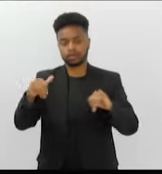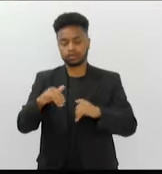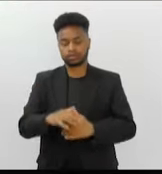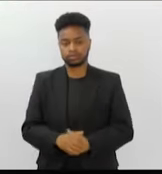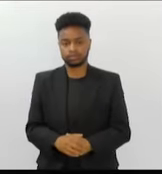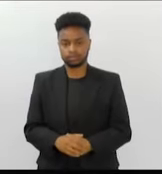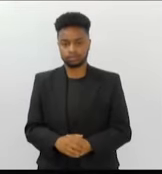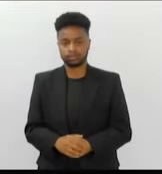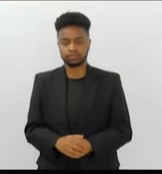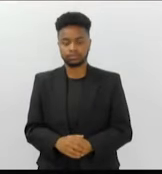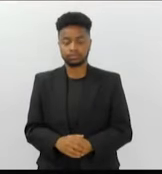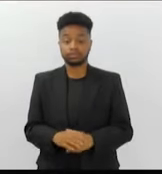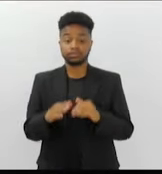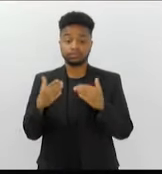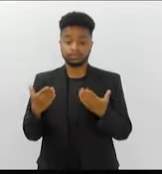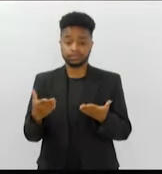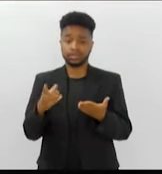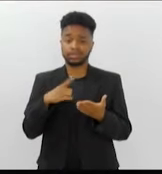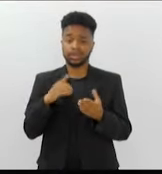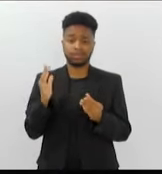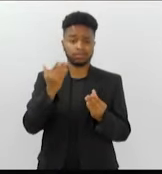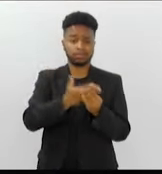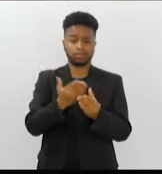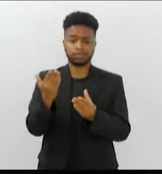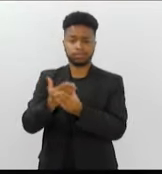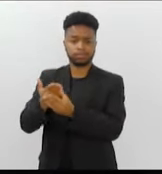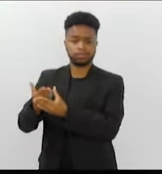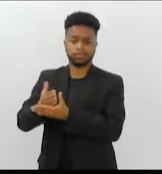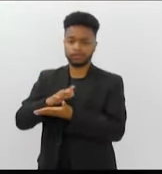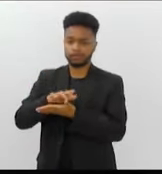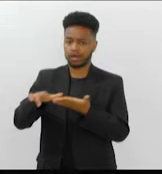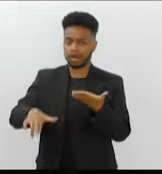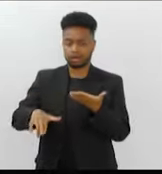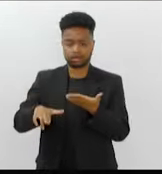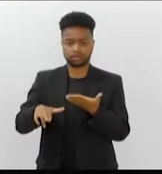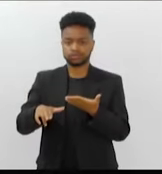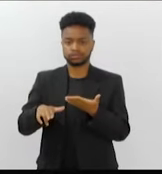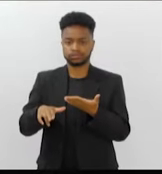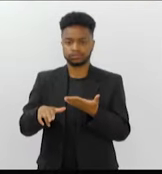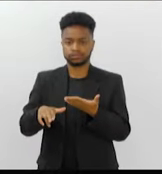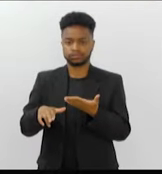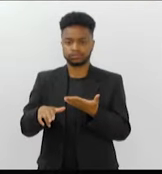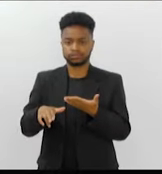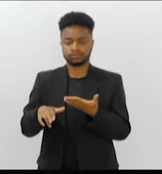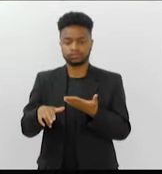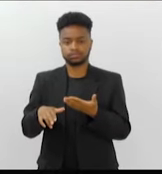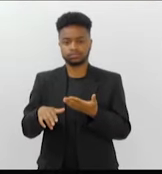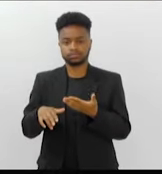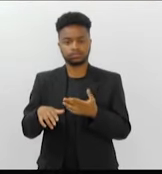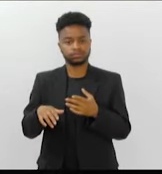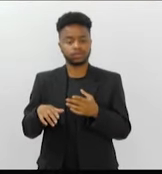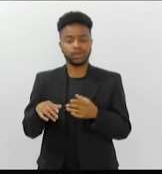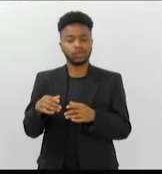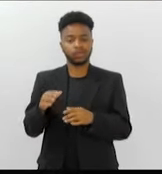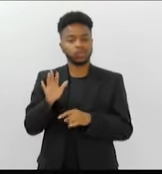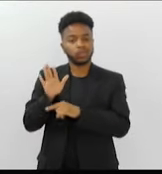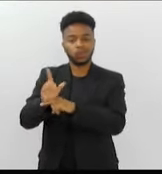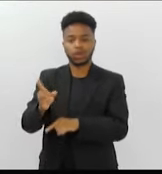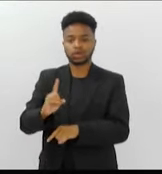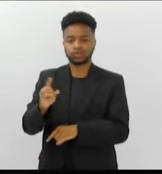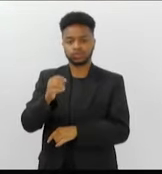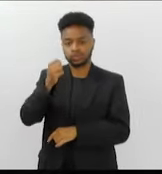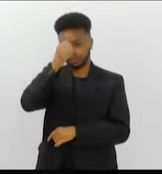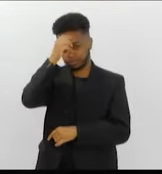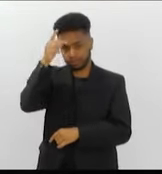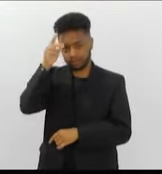Janeiro. Existem várias ações correndo em desfavor do prefeito